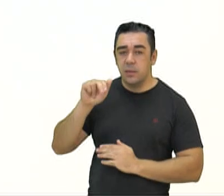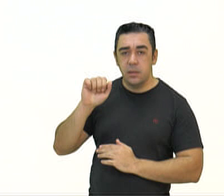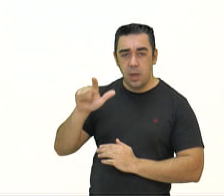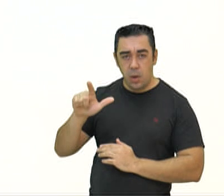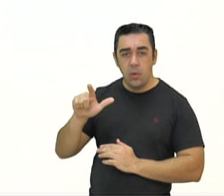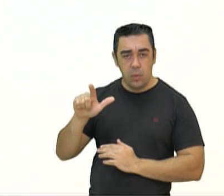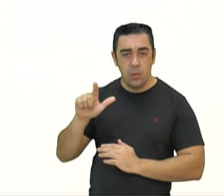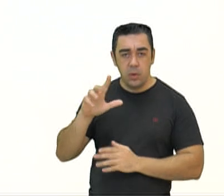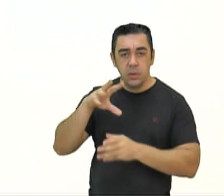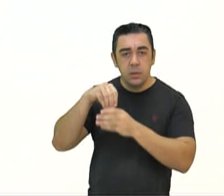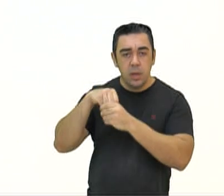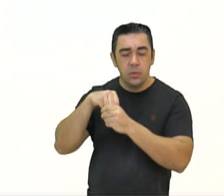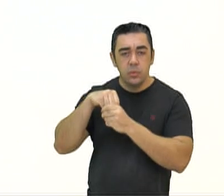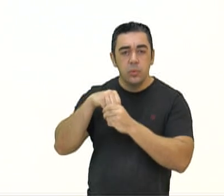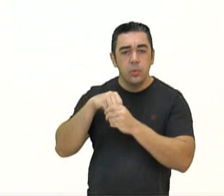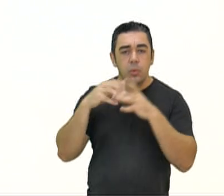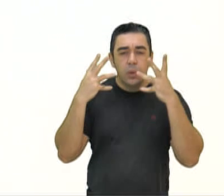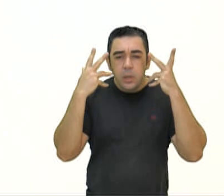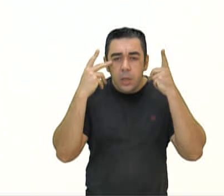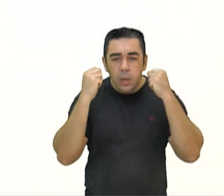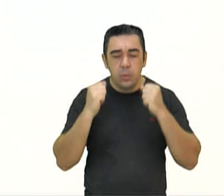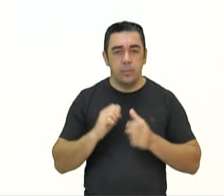resto sepulcral. Imagina.